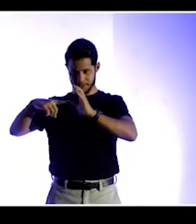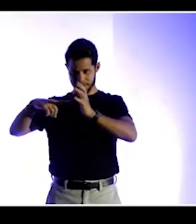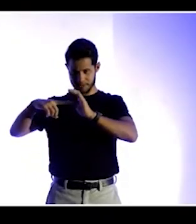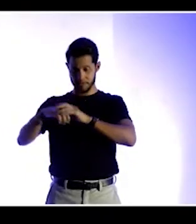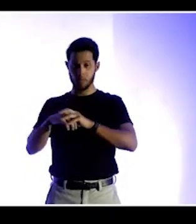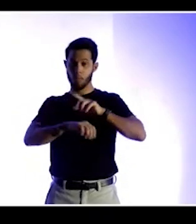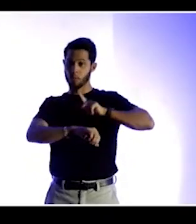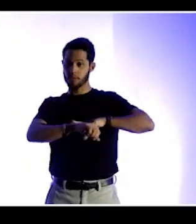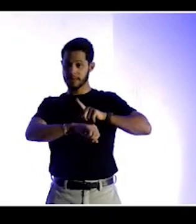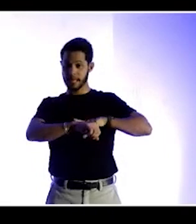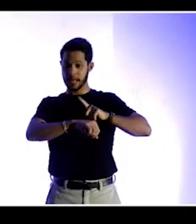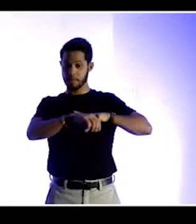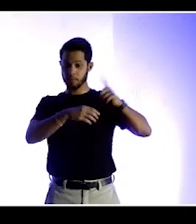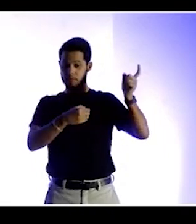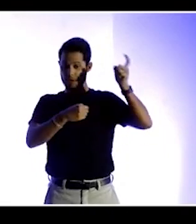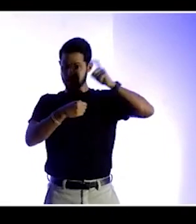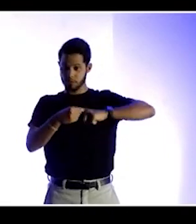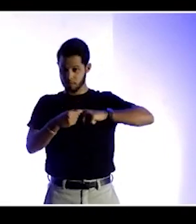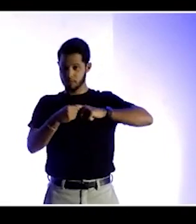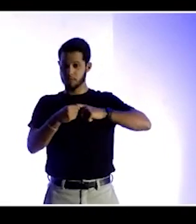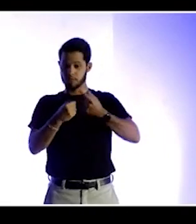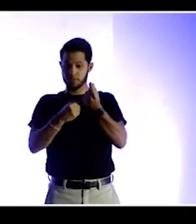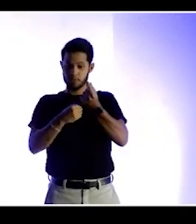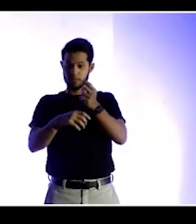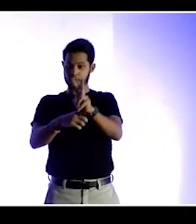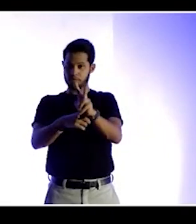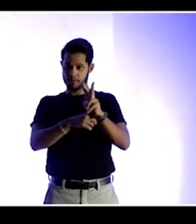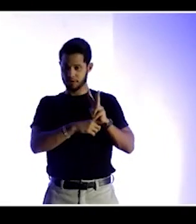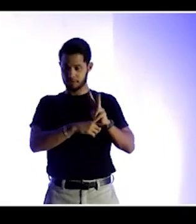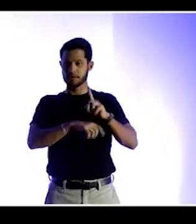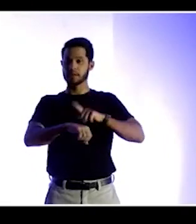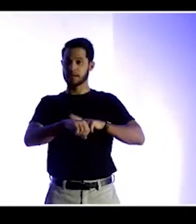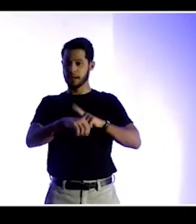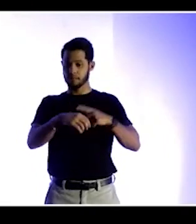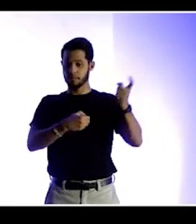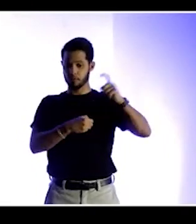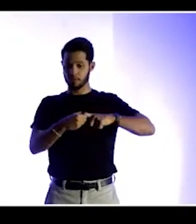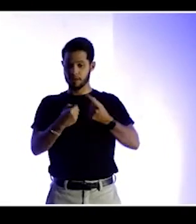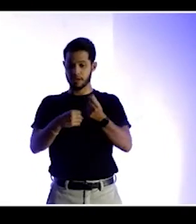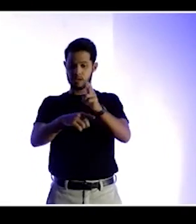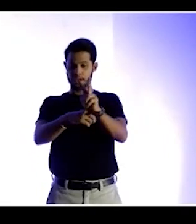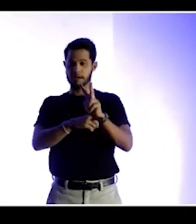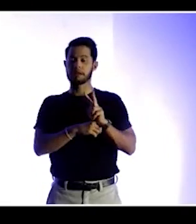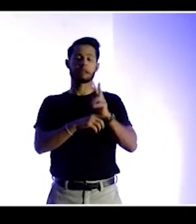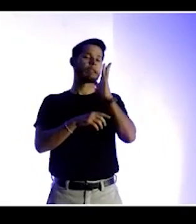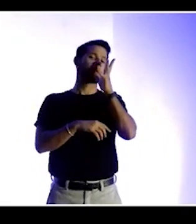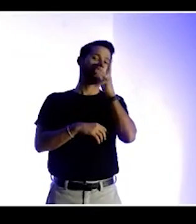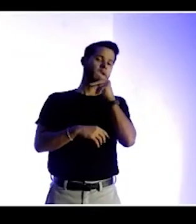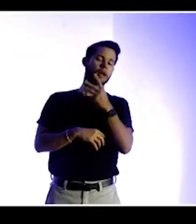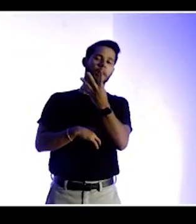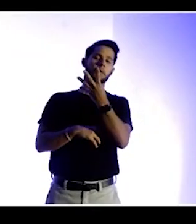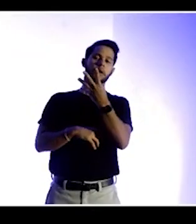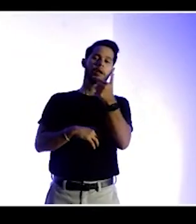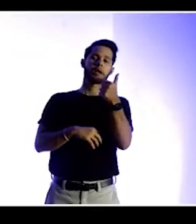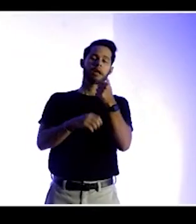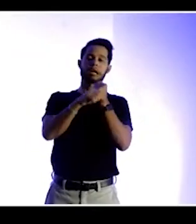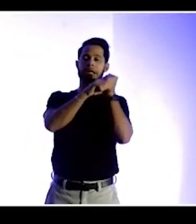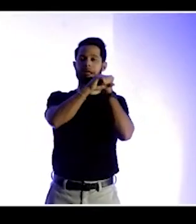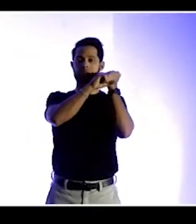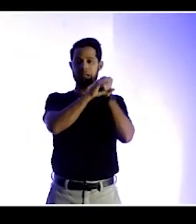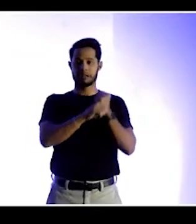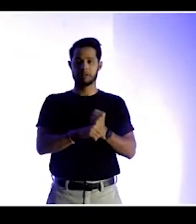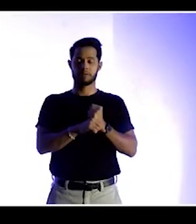o tempo de retorno do investimento feito para instalar ele era de 42 anos. Ou seja, impagável, ele não vai